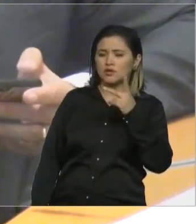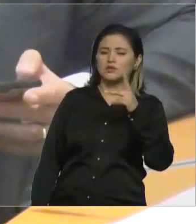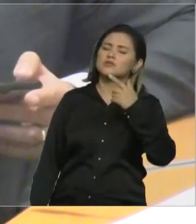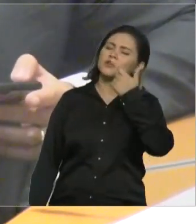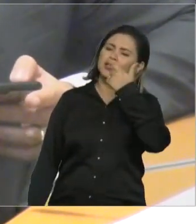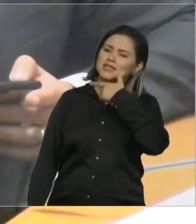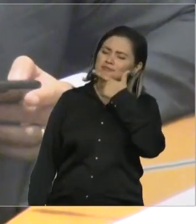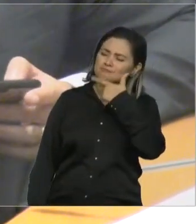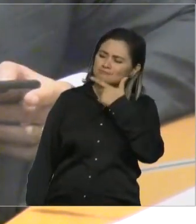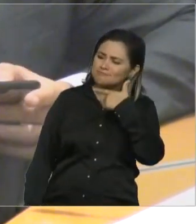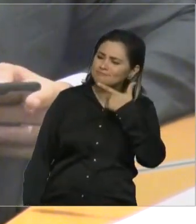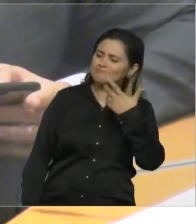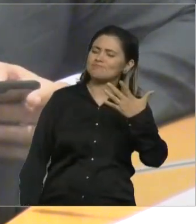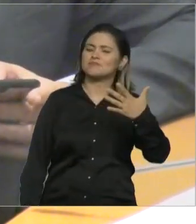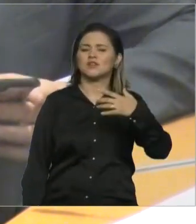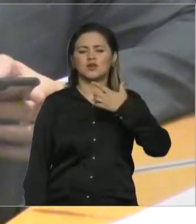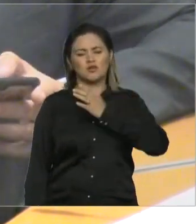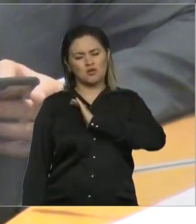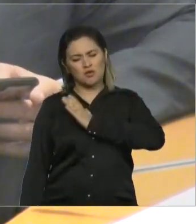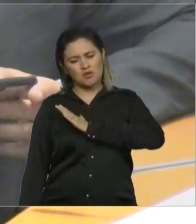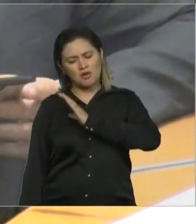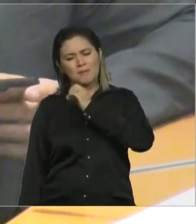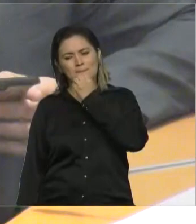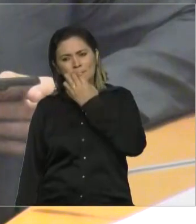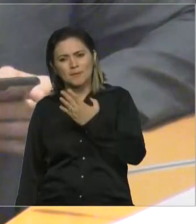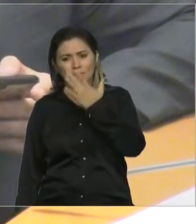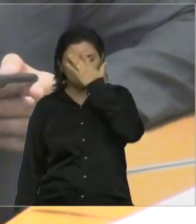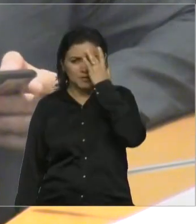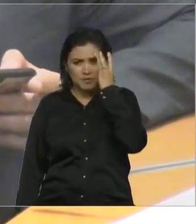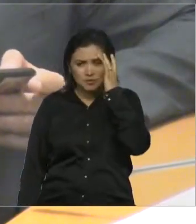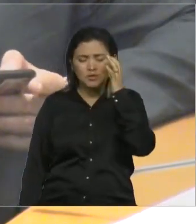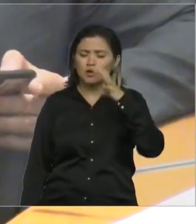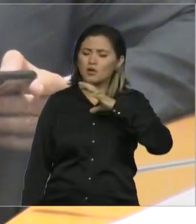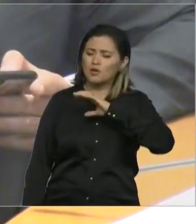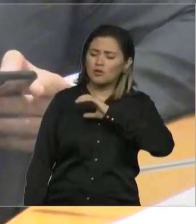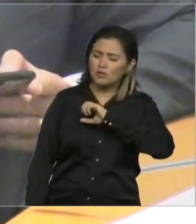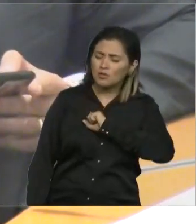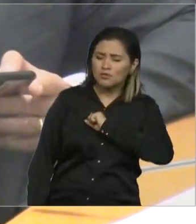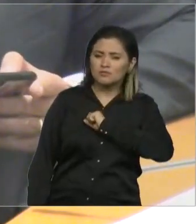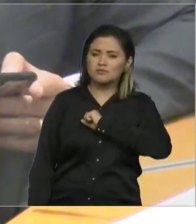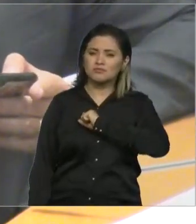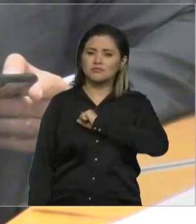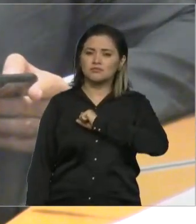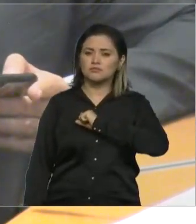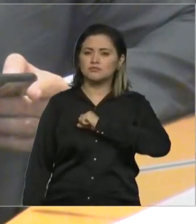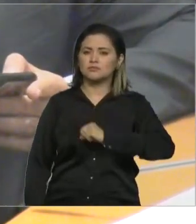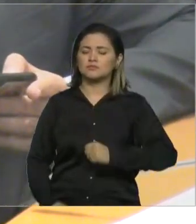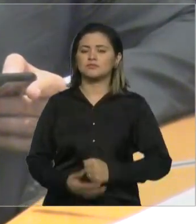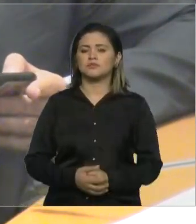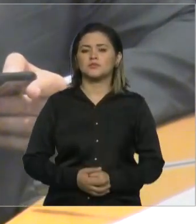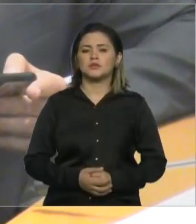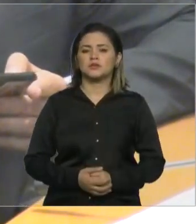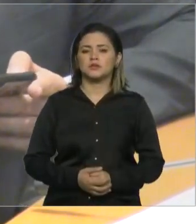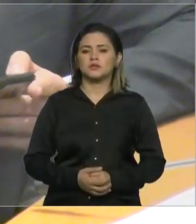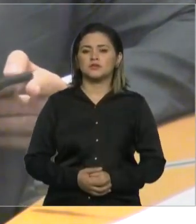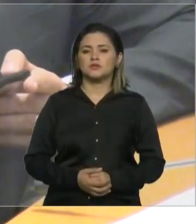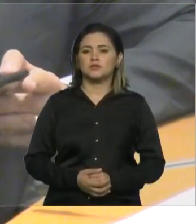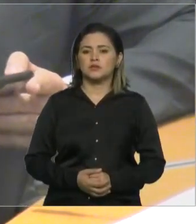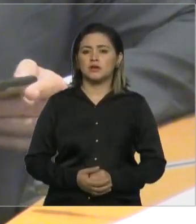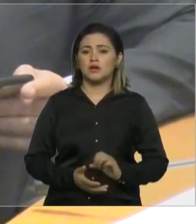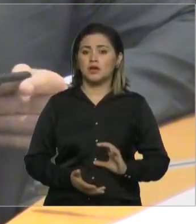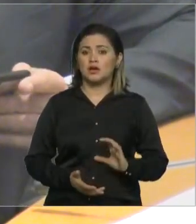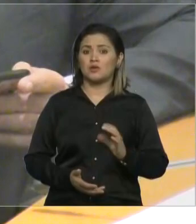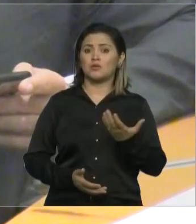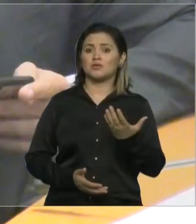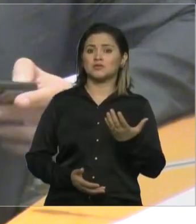sorriso, e uma pessoa sempre muito querida. E de repente veio uma provação, das maiores